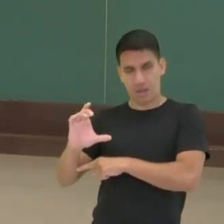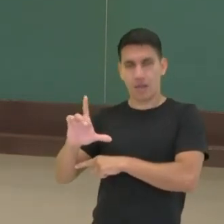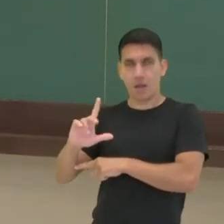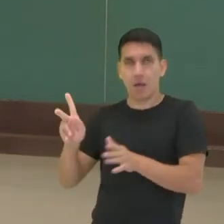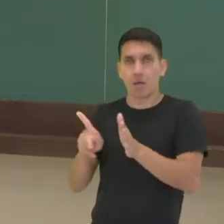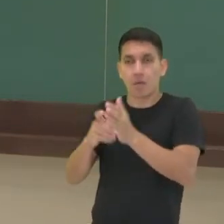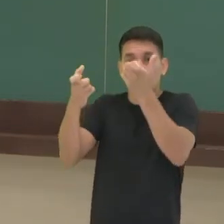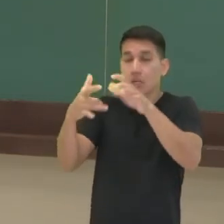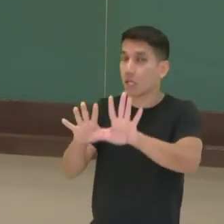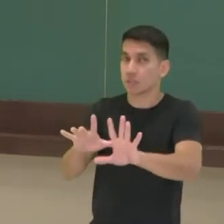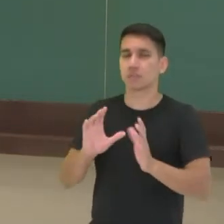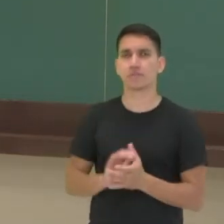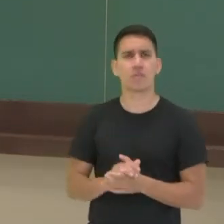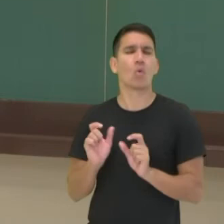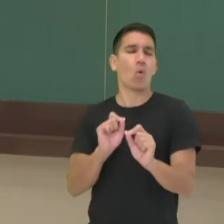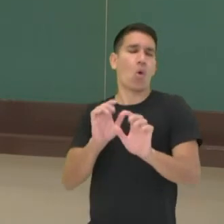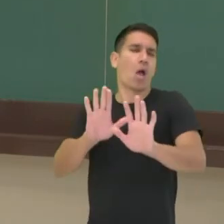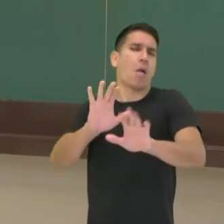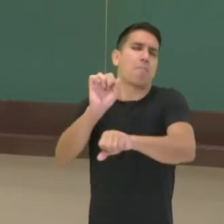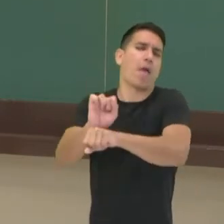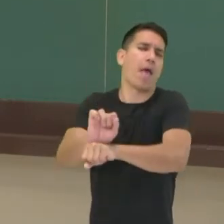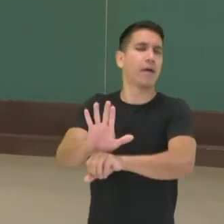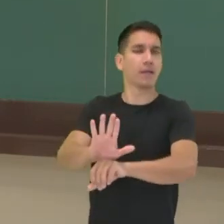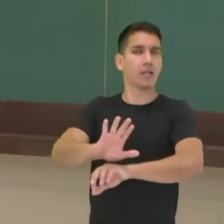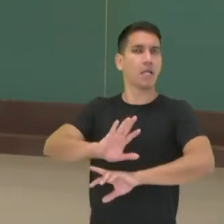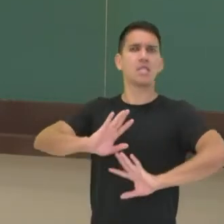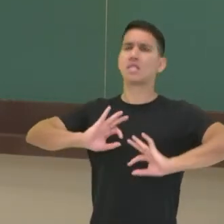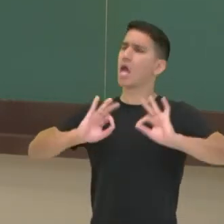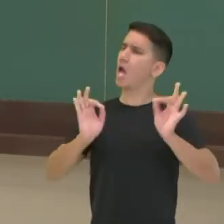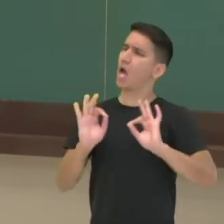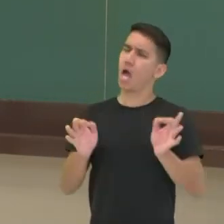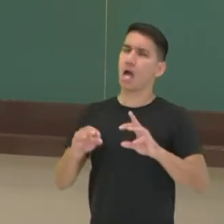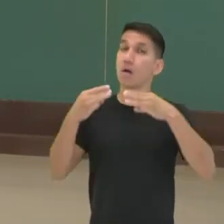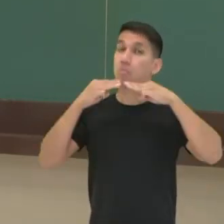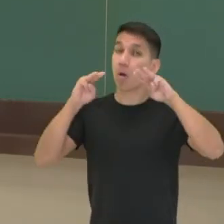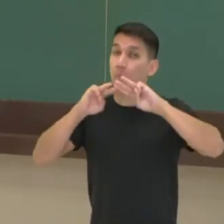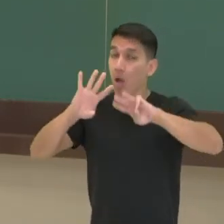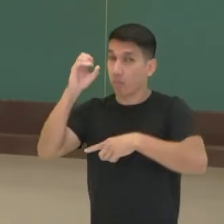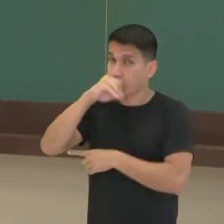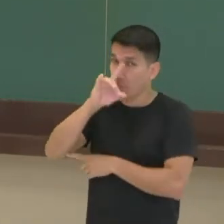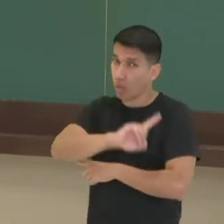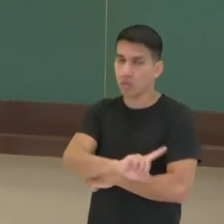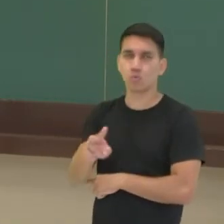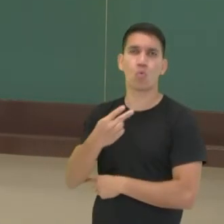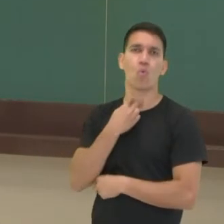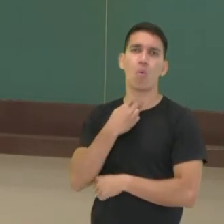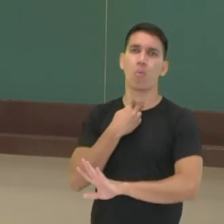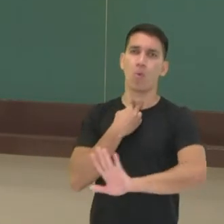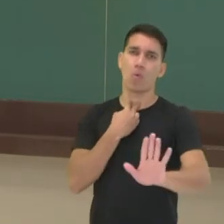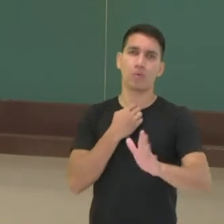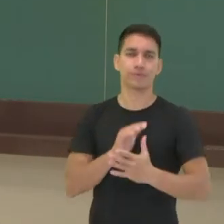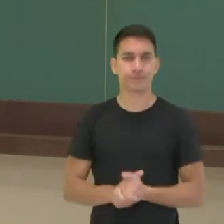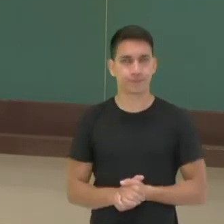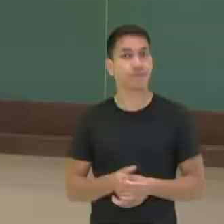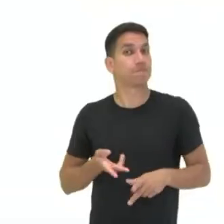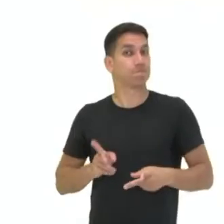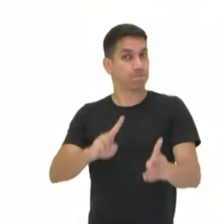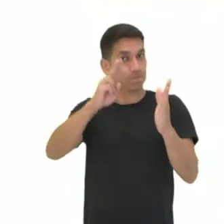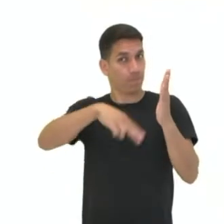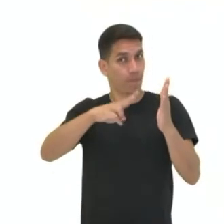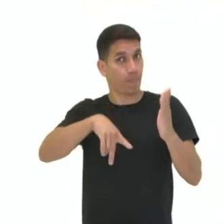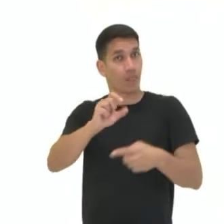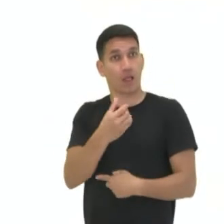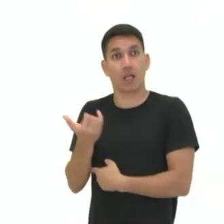que fala, não, peraí, nada de publicidade abusiva, não permite isso. Vamos continuar lá, aqui é